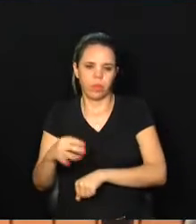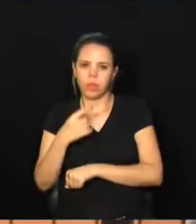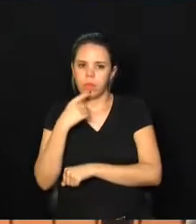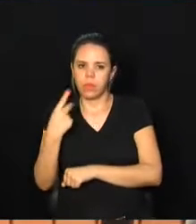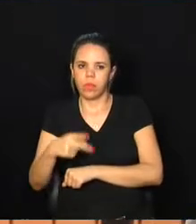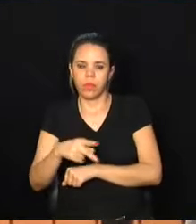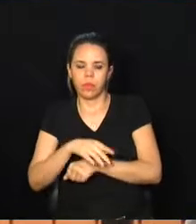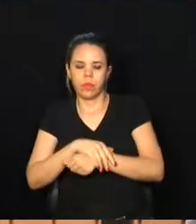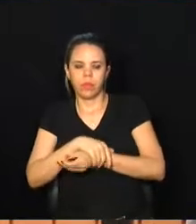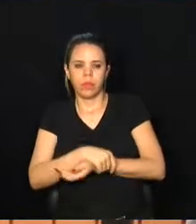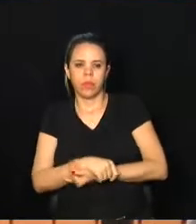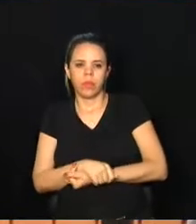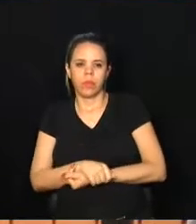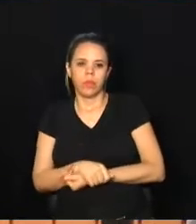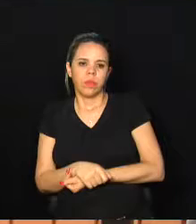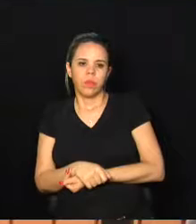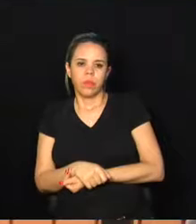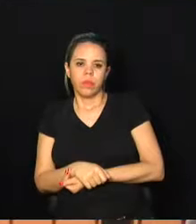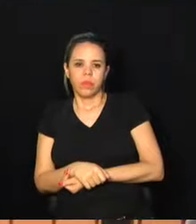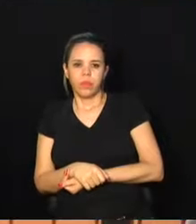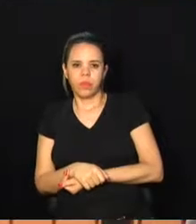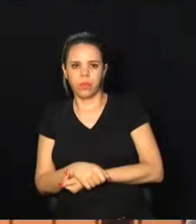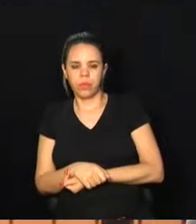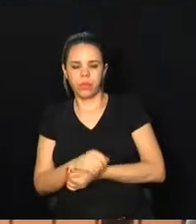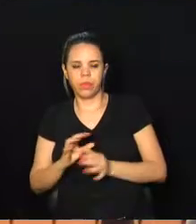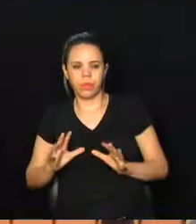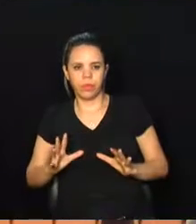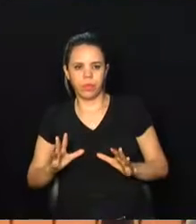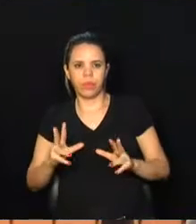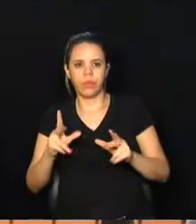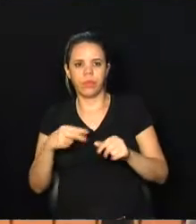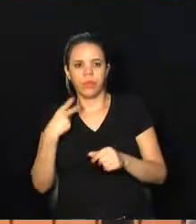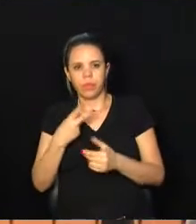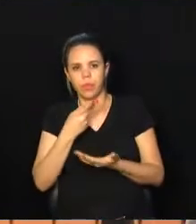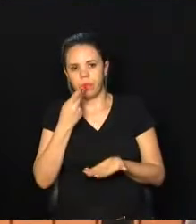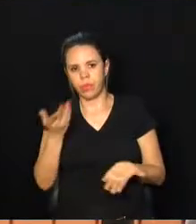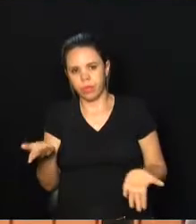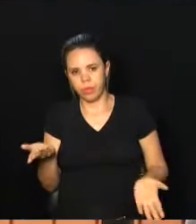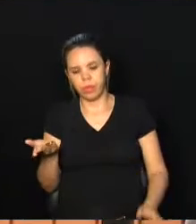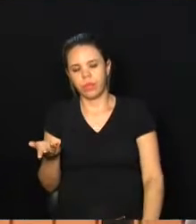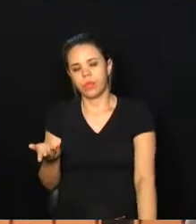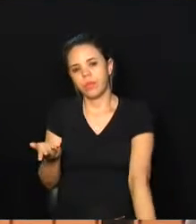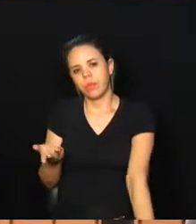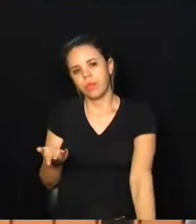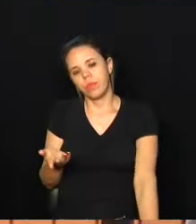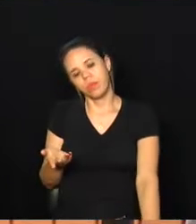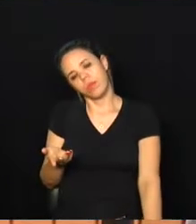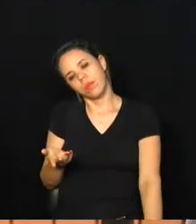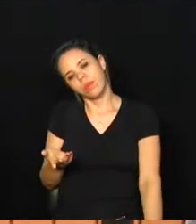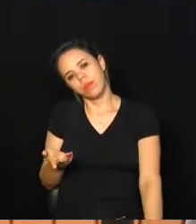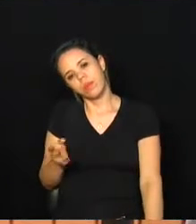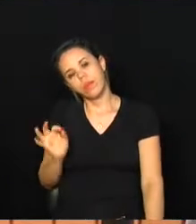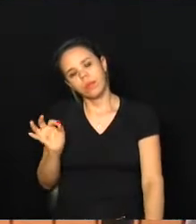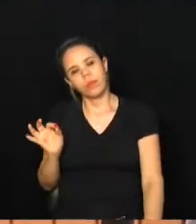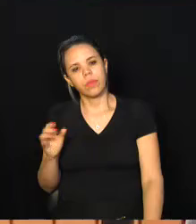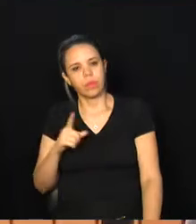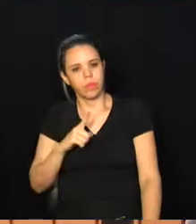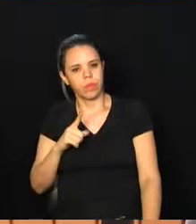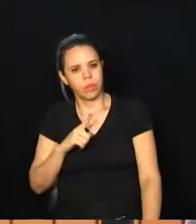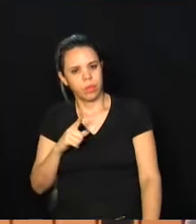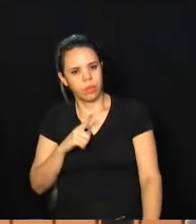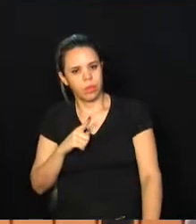né? E de tudo que o vereador falou, realmente nós estamos tendo uma